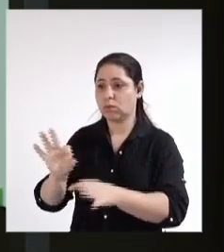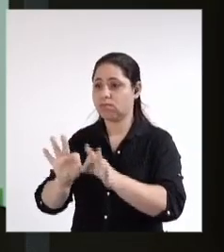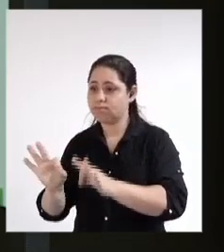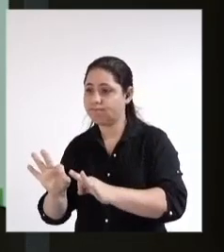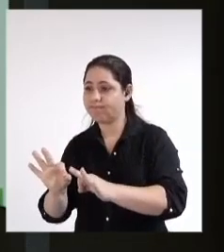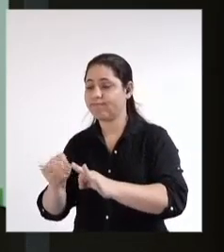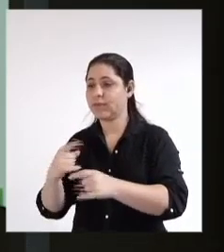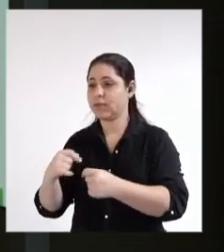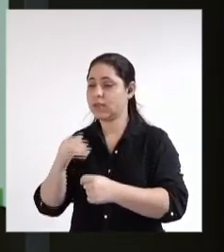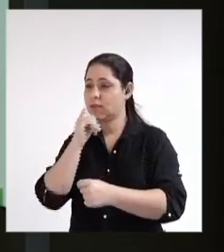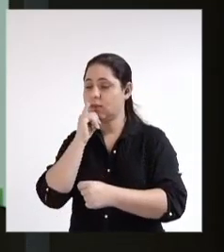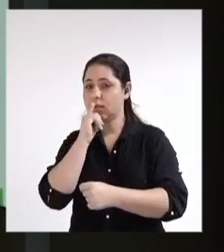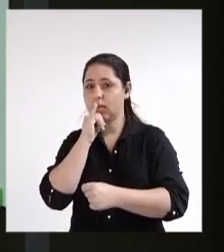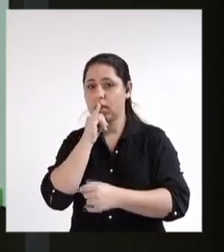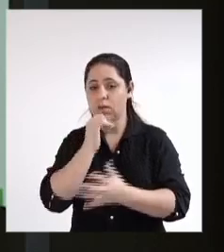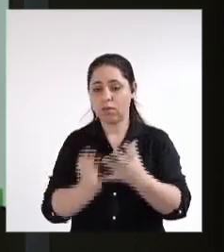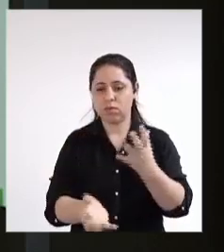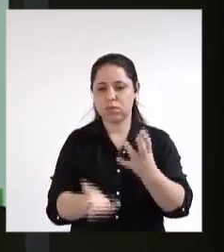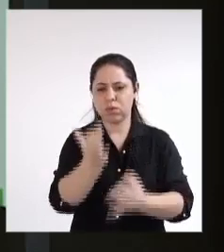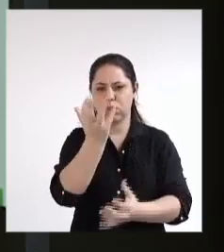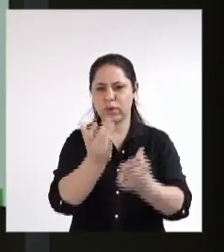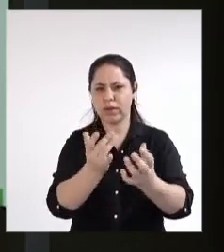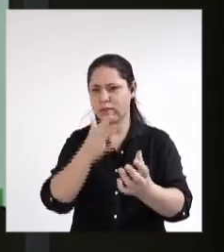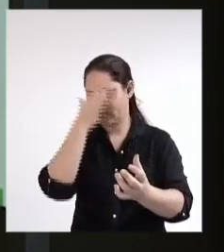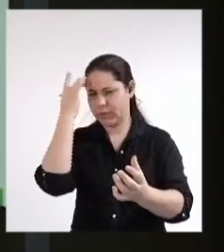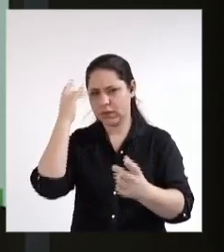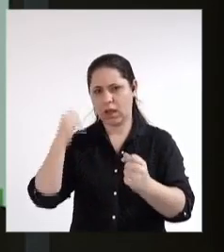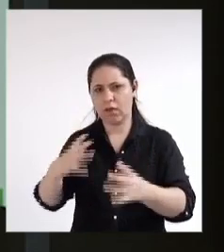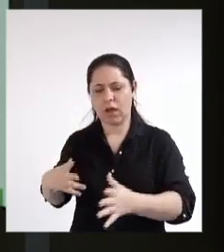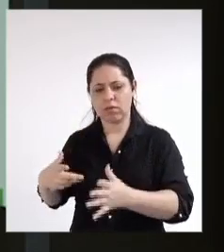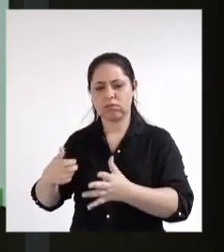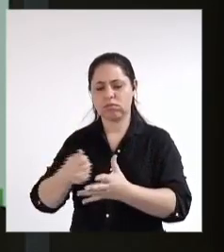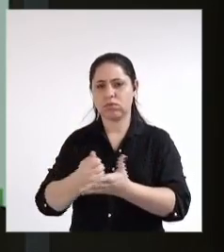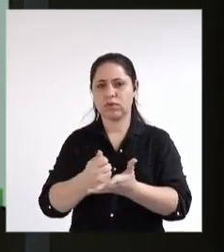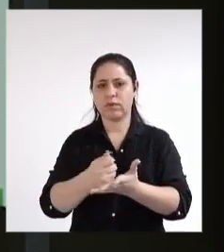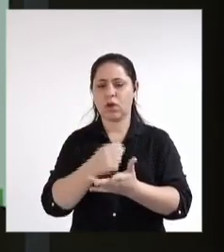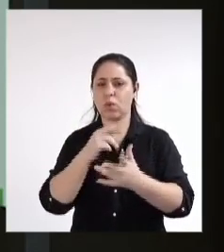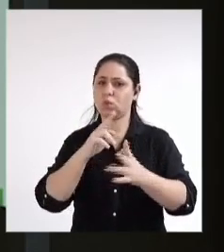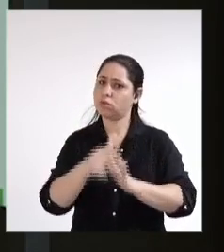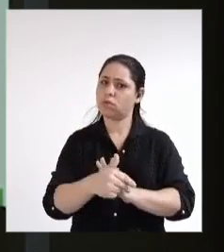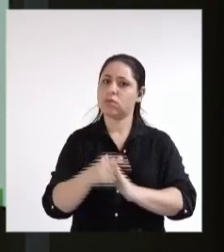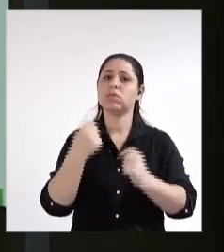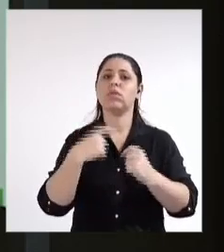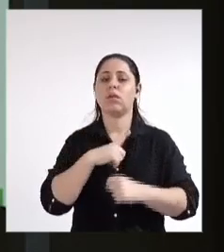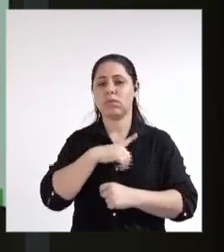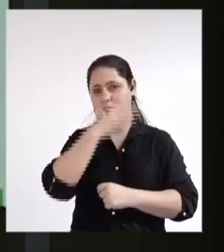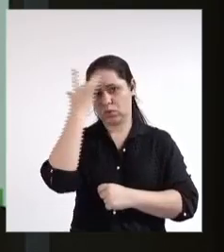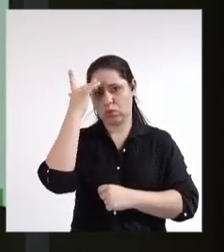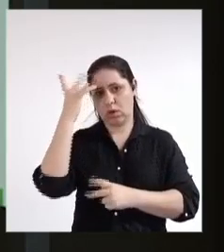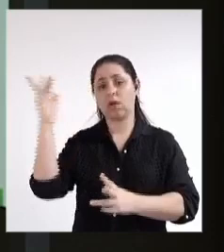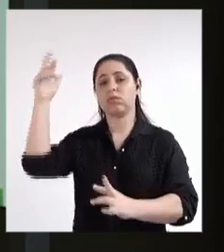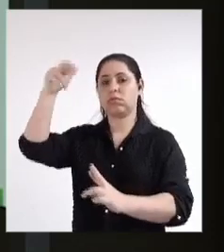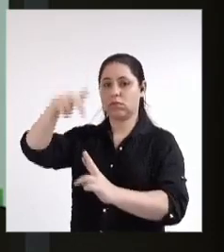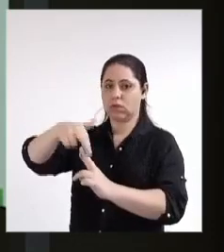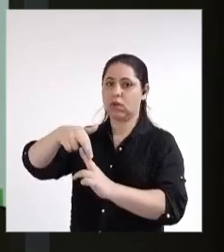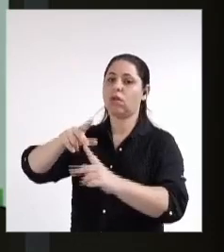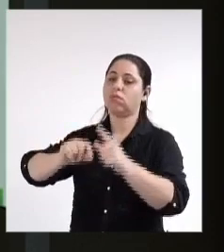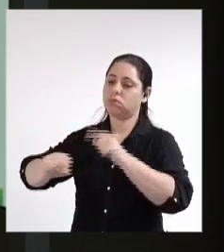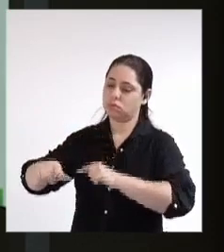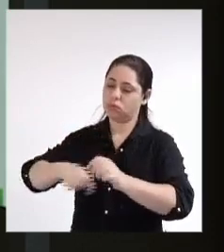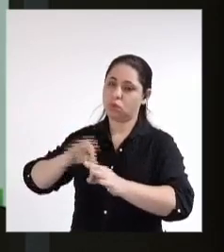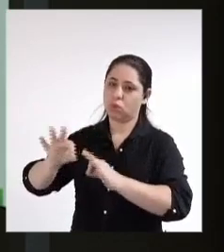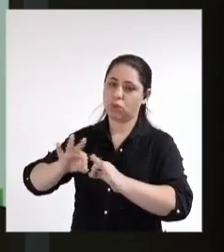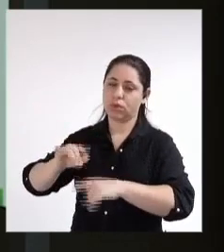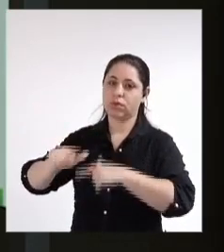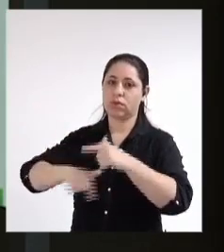combate a incêndio em um evento específico de levar material tem uma pessoa que responde por isso o movimento todo o trabalho